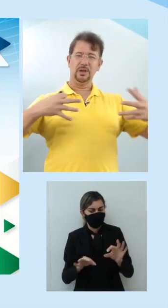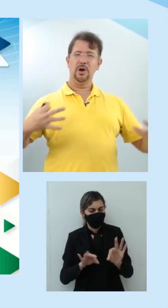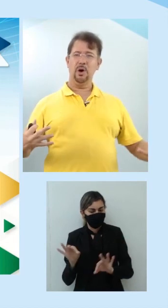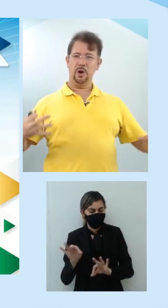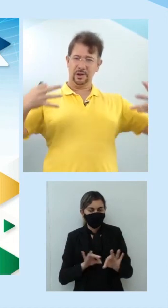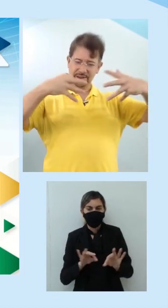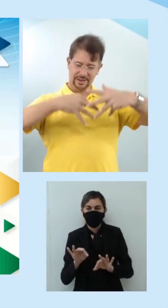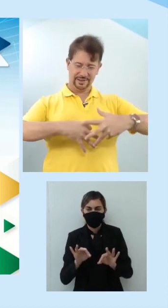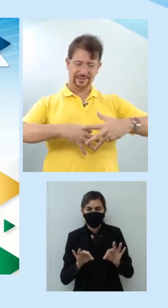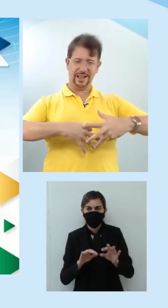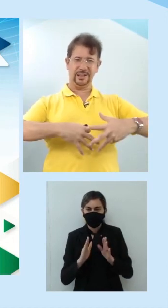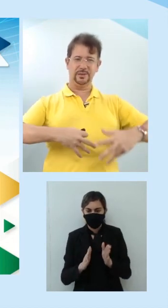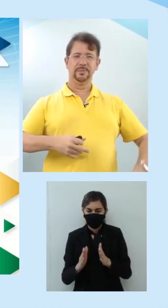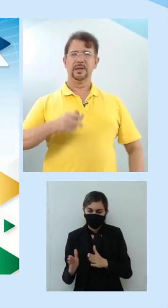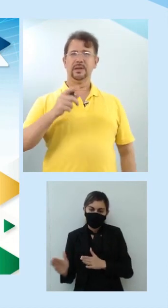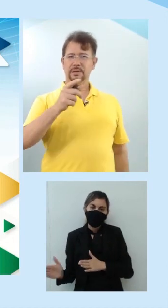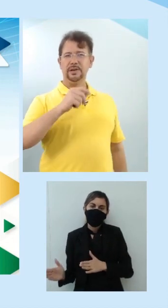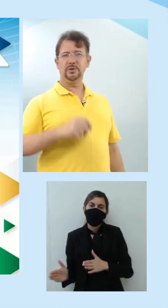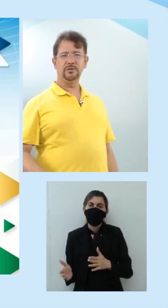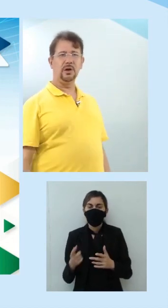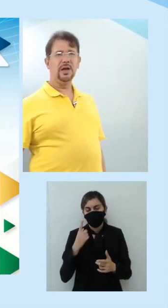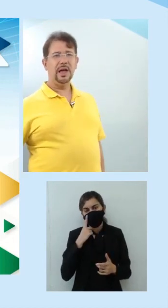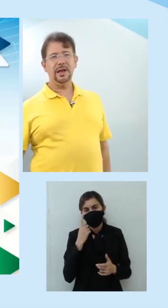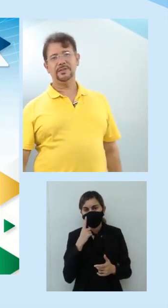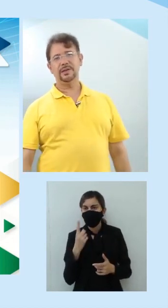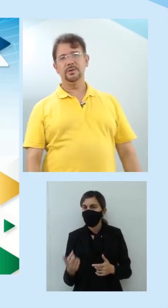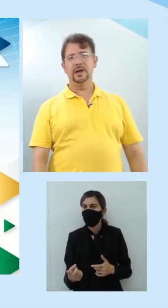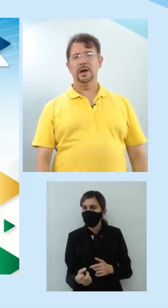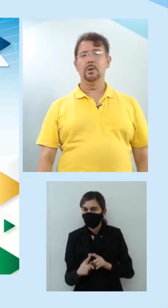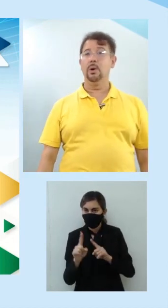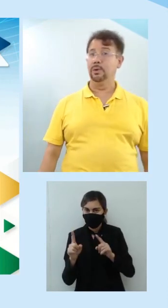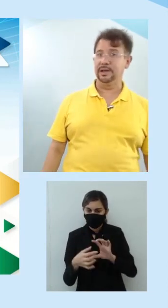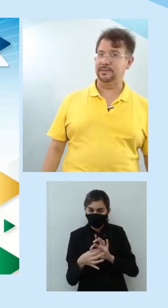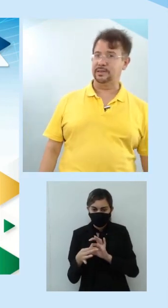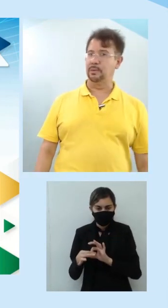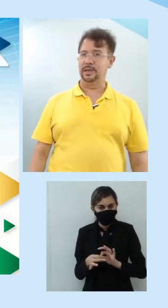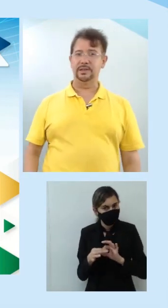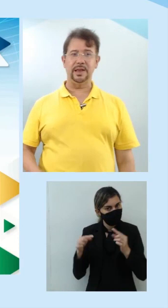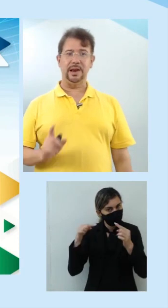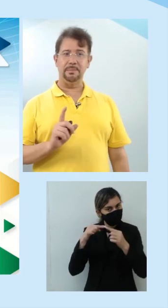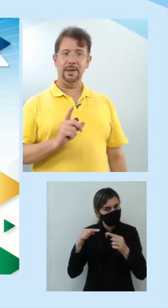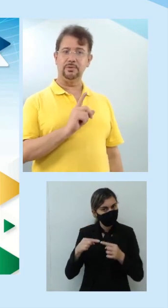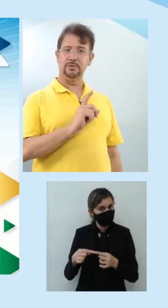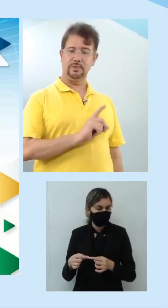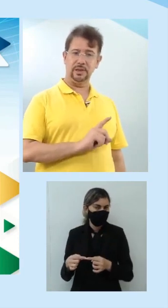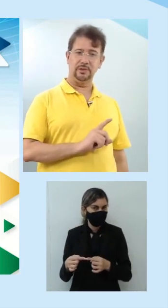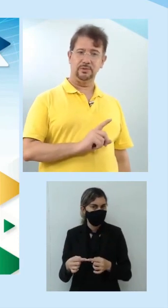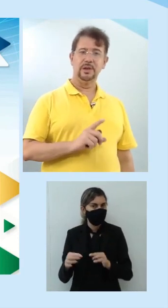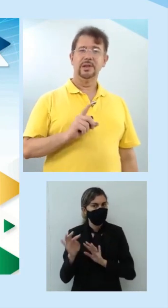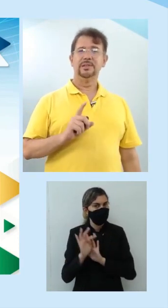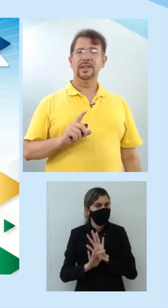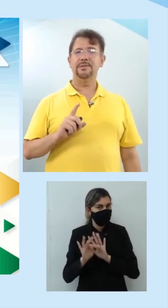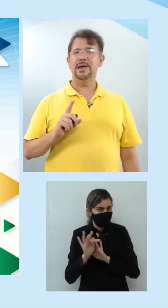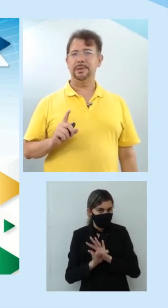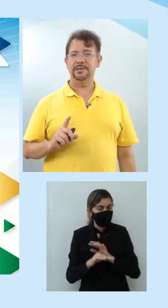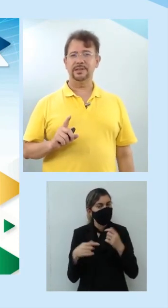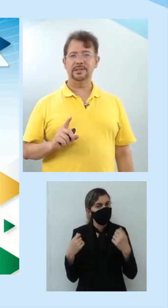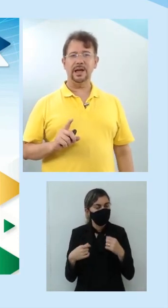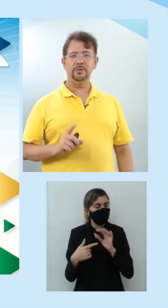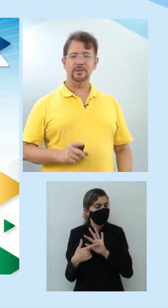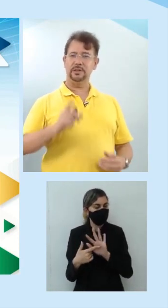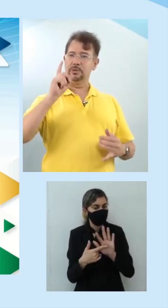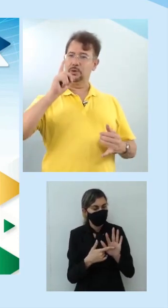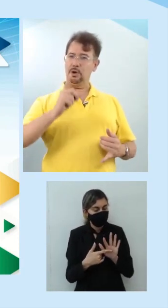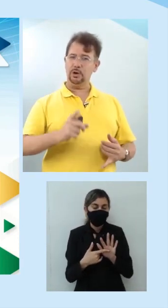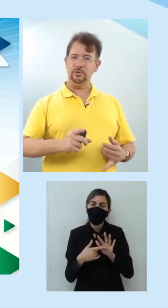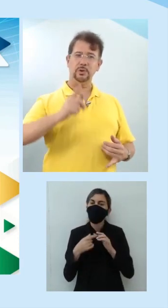arquitetados, organizados. Vejam só, essa união ou ligação entre elementos de um texto deve apresentar